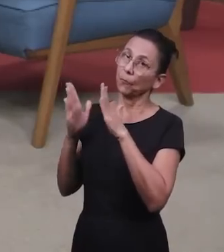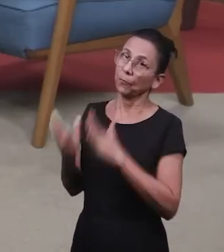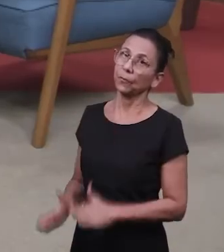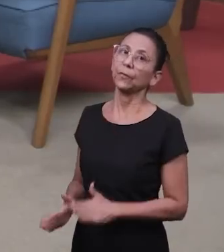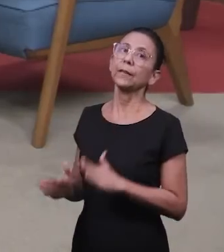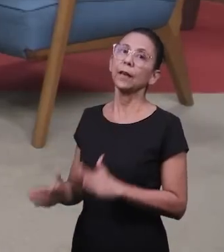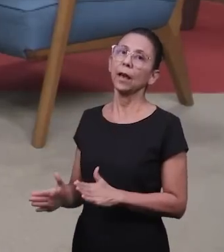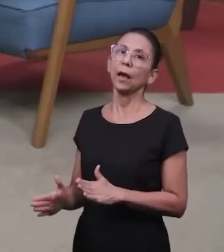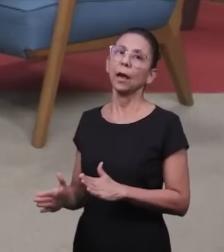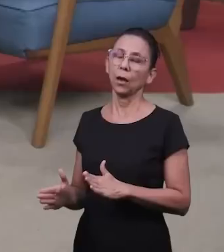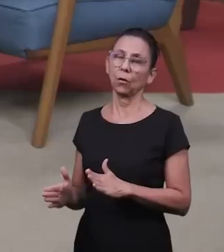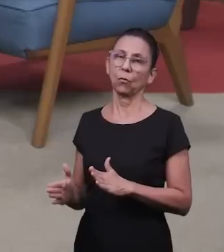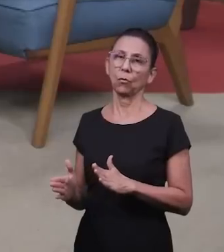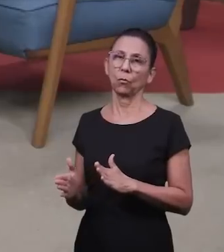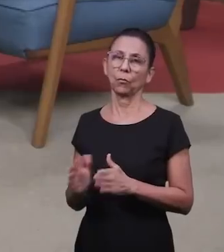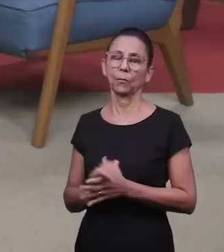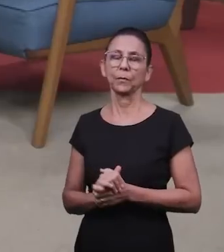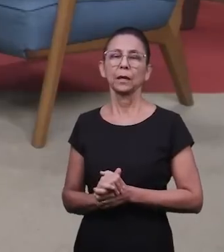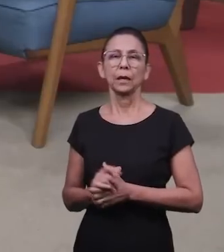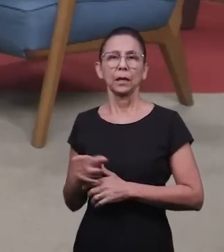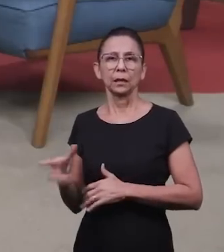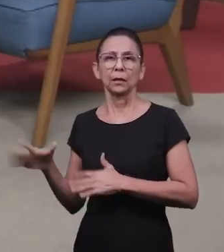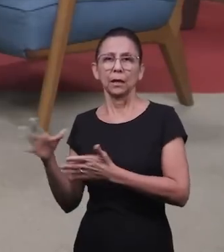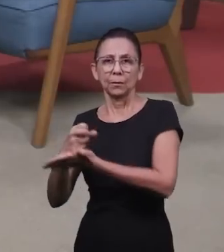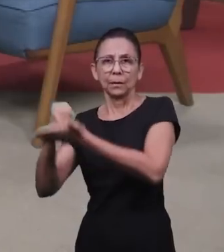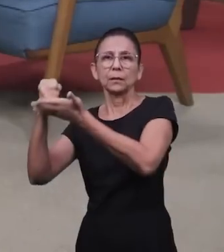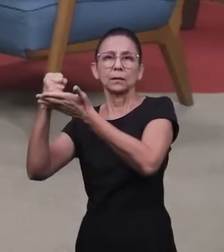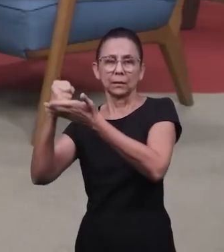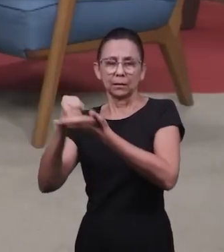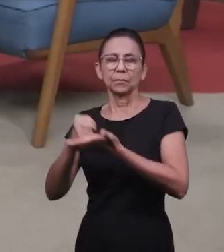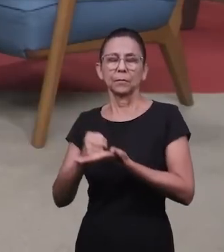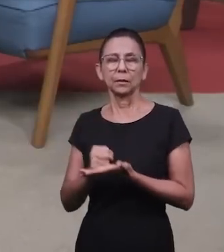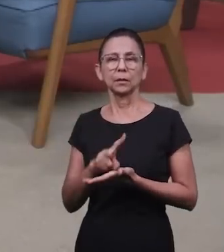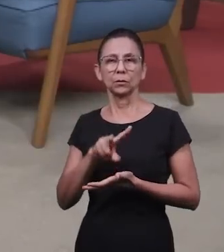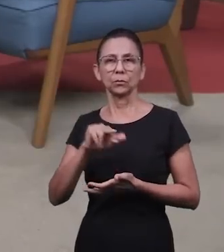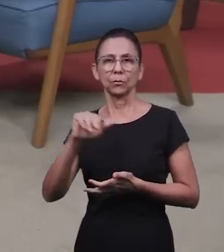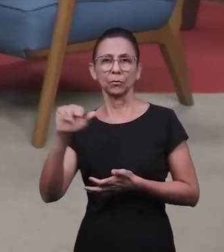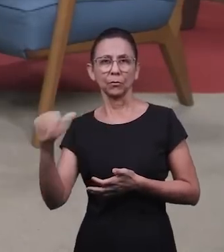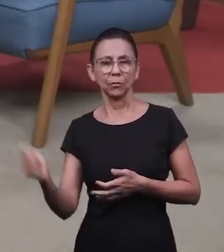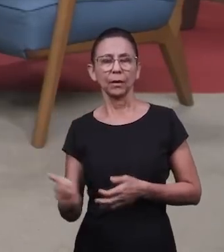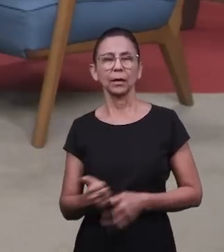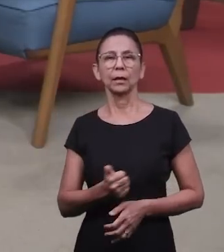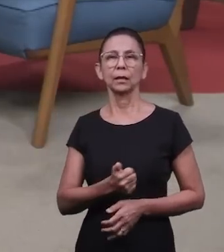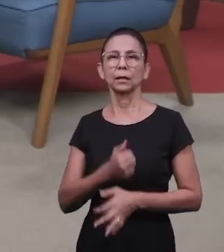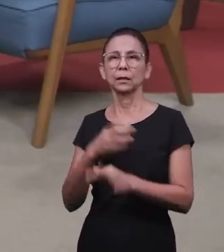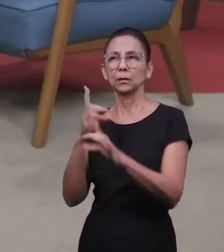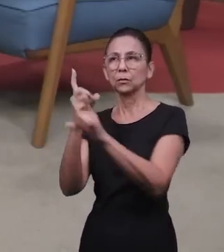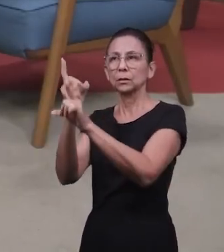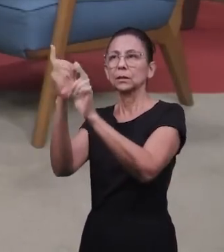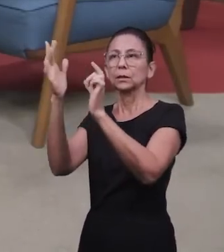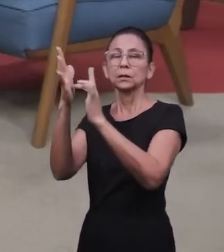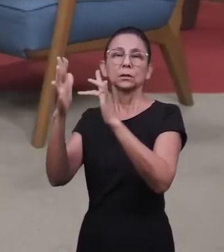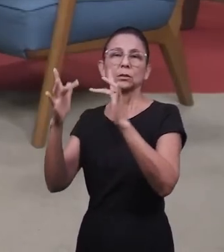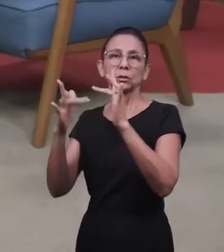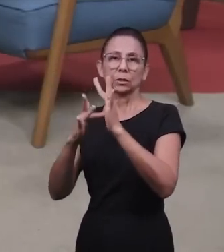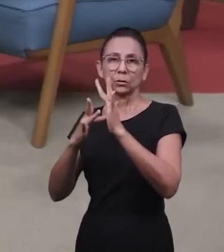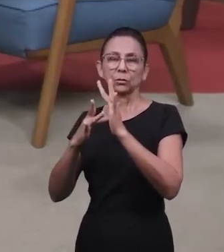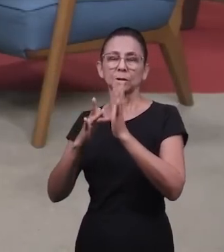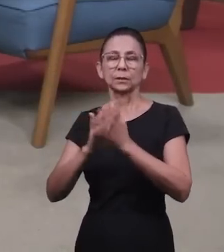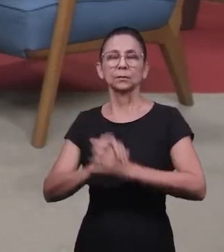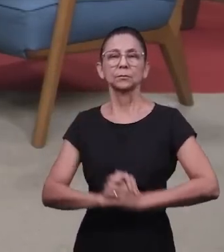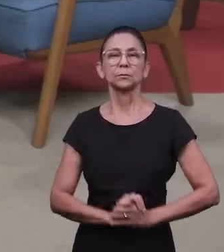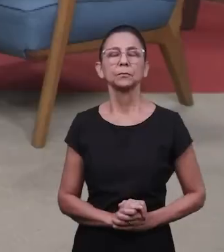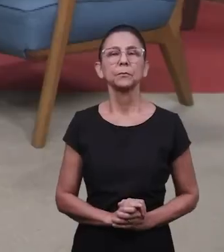igreja do último momento, a igreja do arrebatamento, a igreja que vai participar desse casamento, que é o encontro de